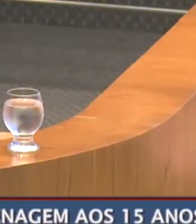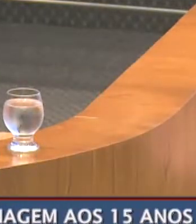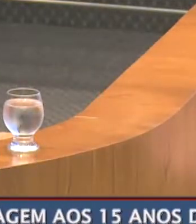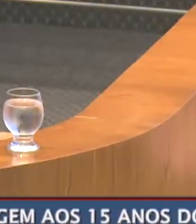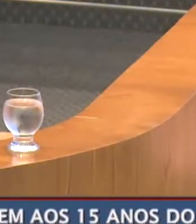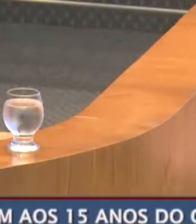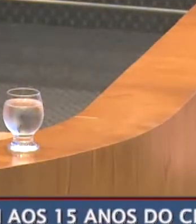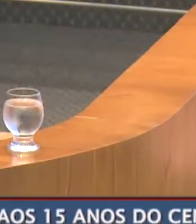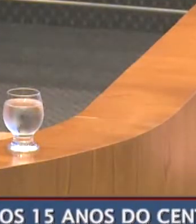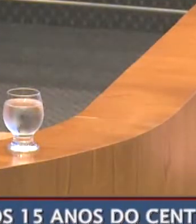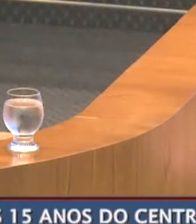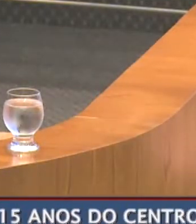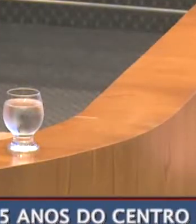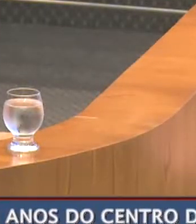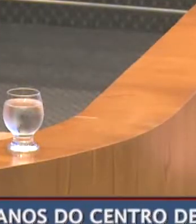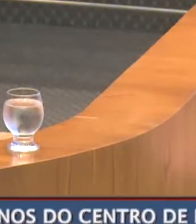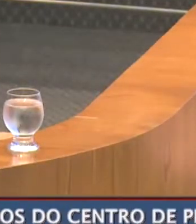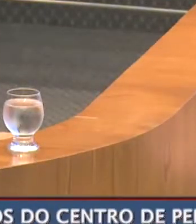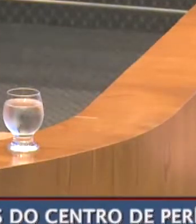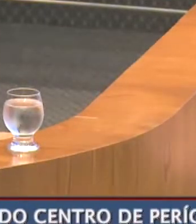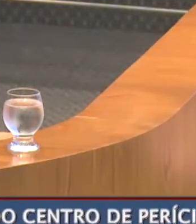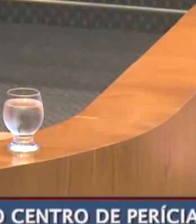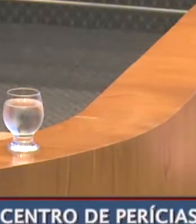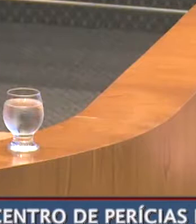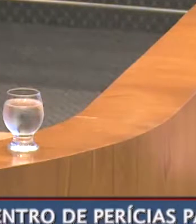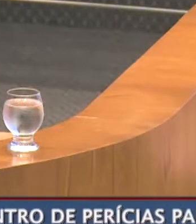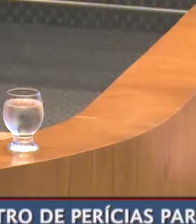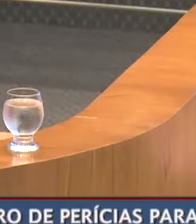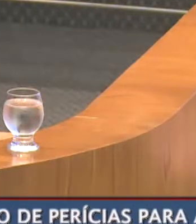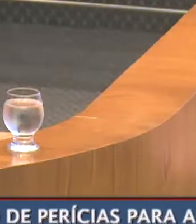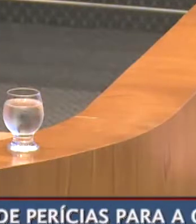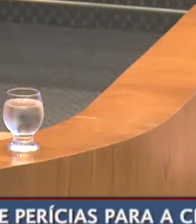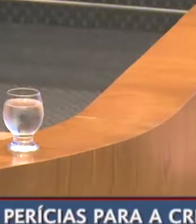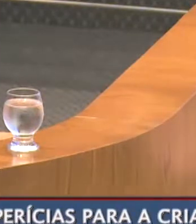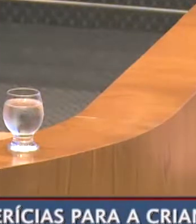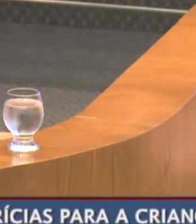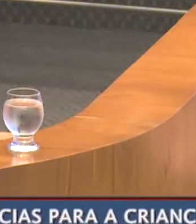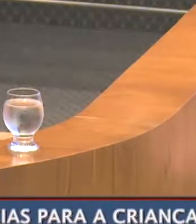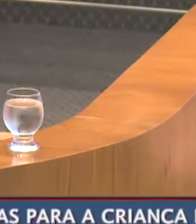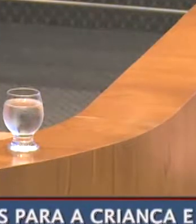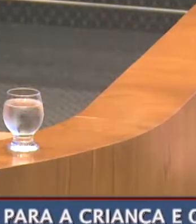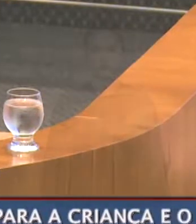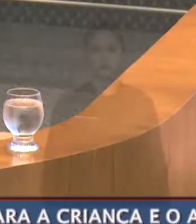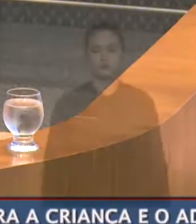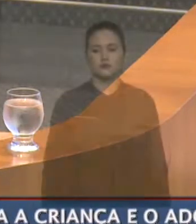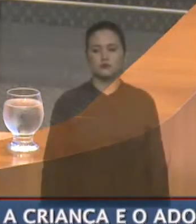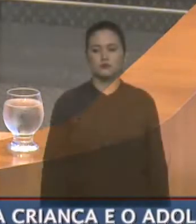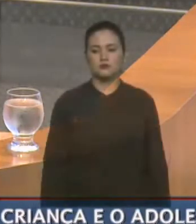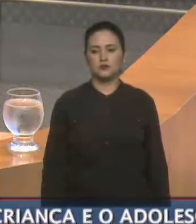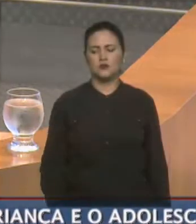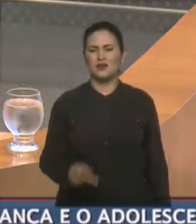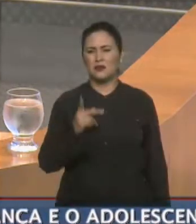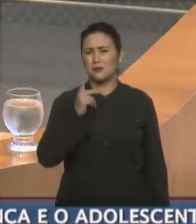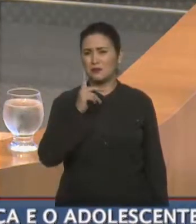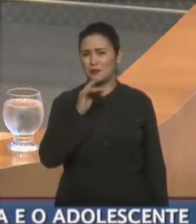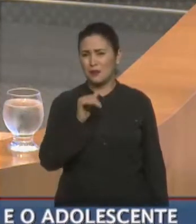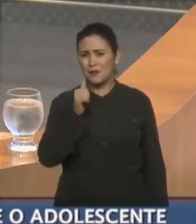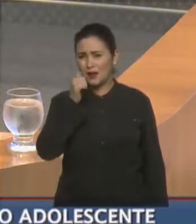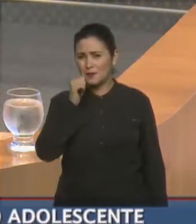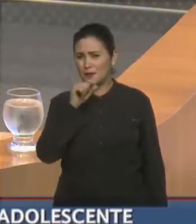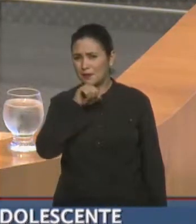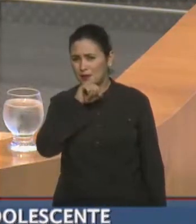primeira e o atendimento ser frio, ser gelado. É outra facada no peito do pai e da mãe, na